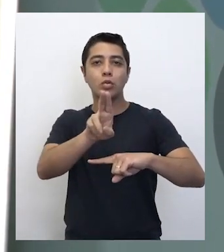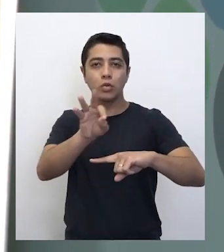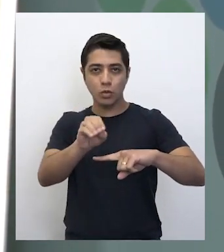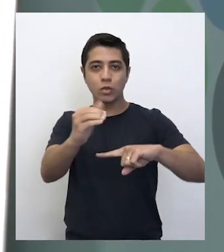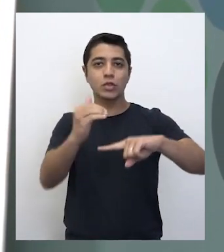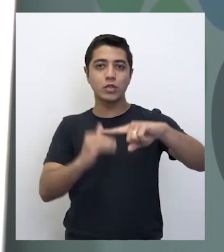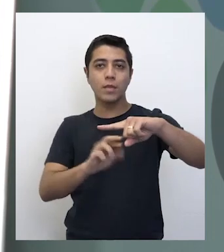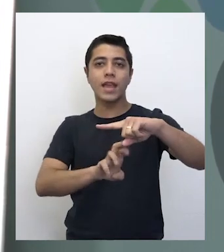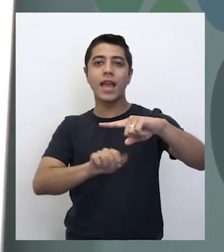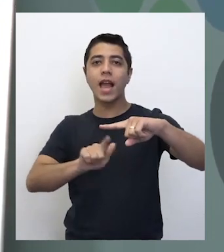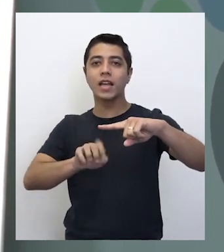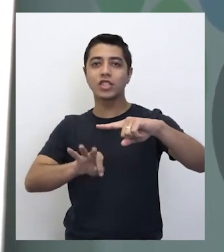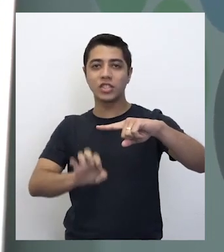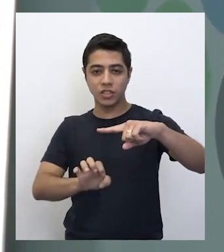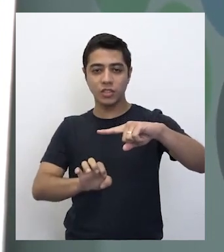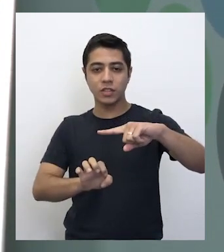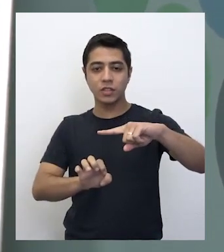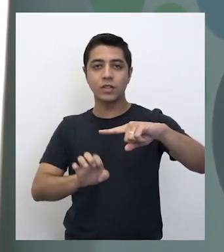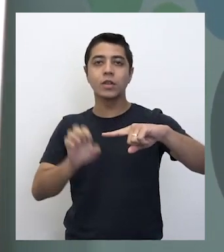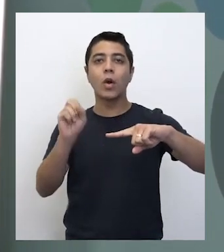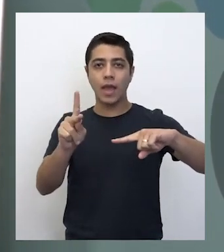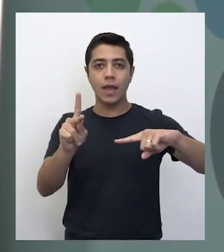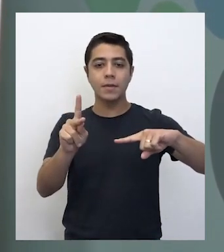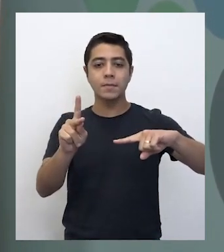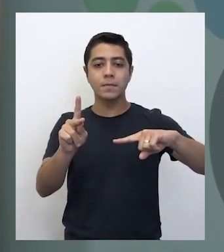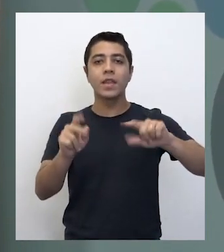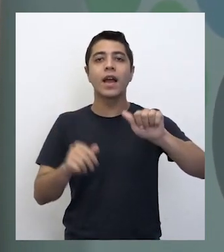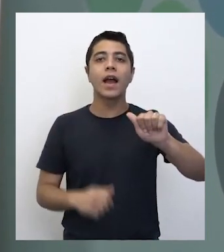de AC- está aqui,